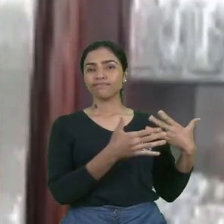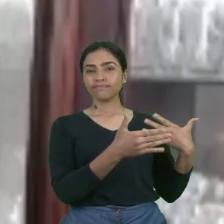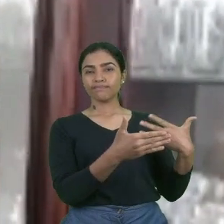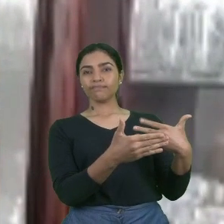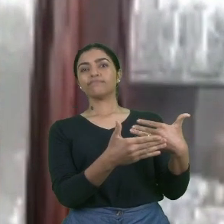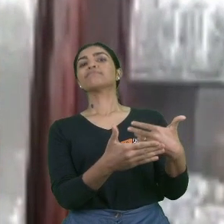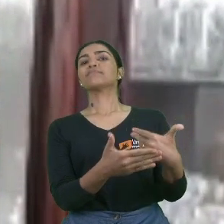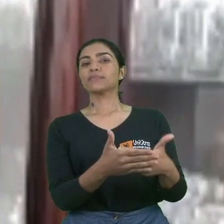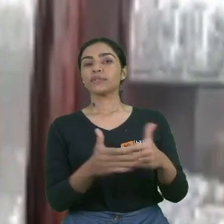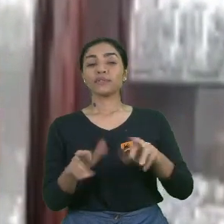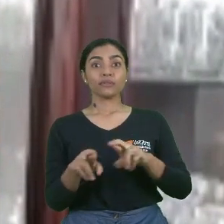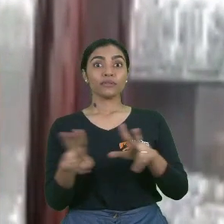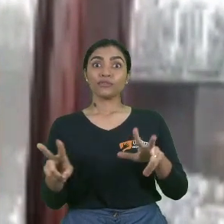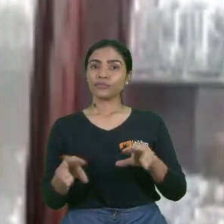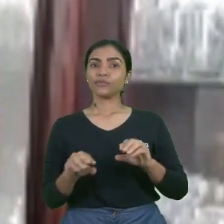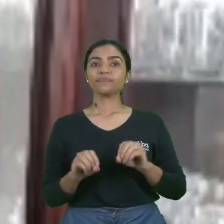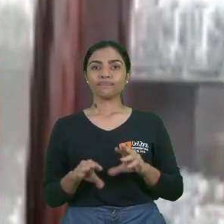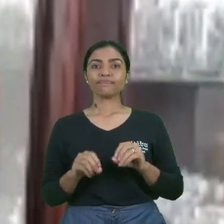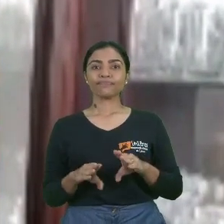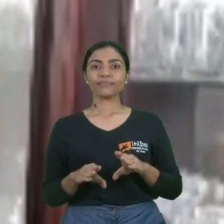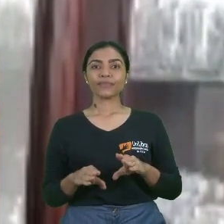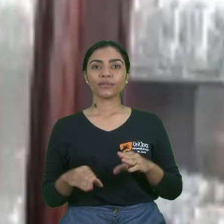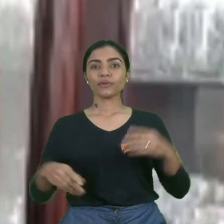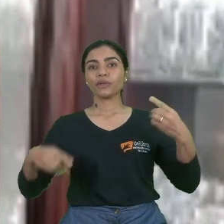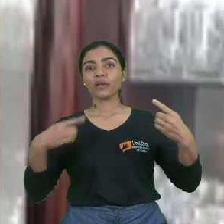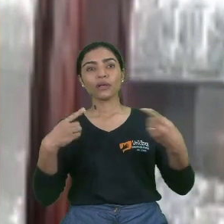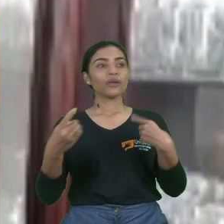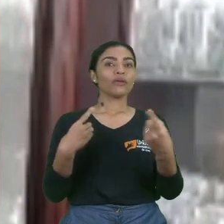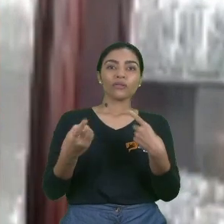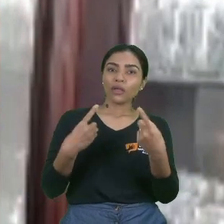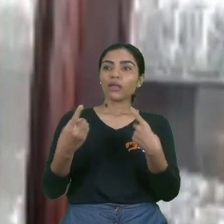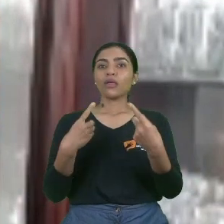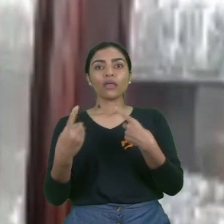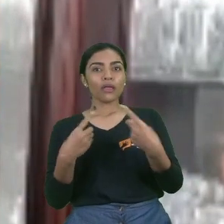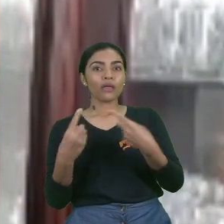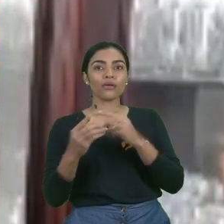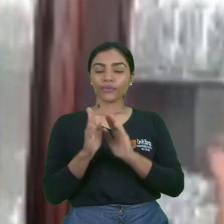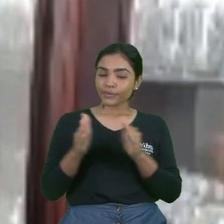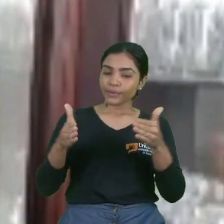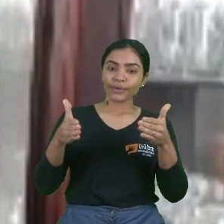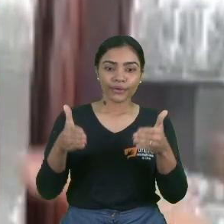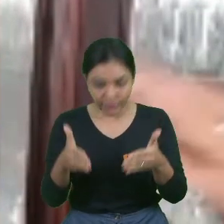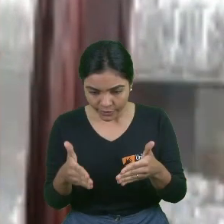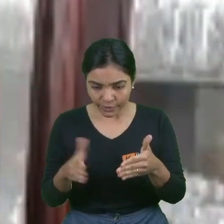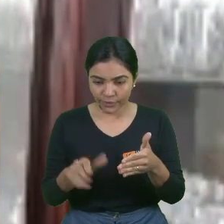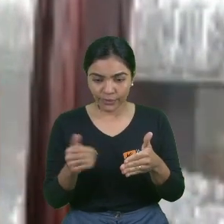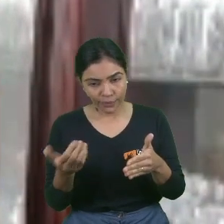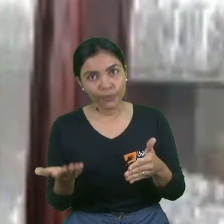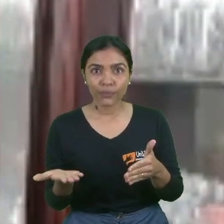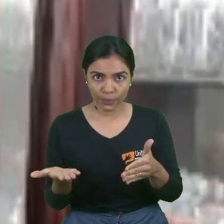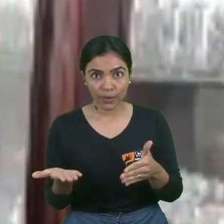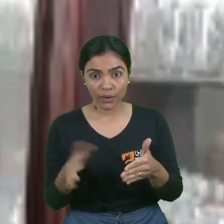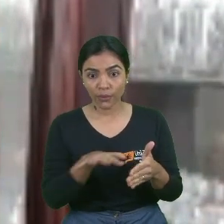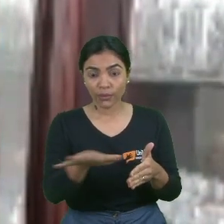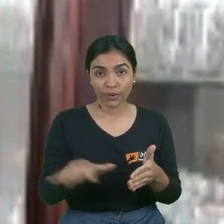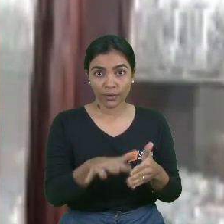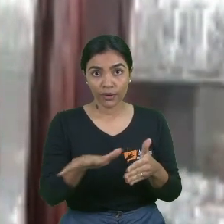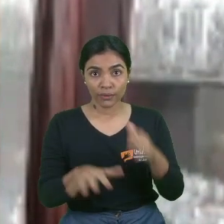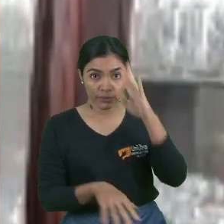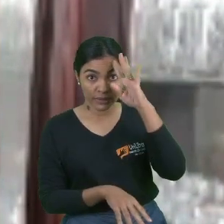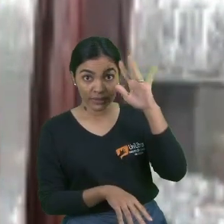Diferentemente da educação que fica ainda discutindo com ela o seu urgente preciso de teorias